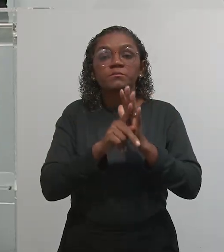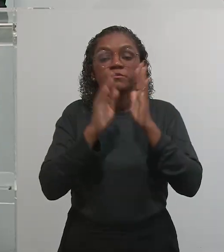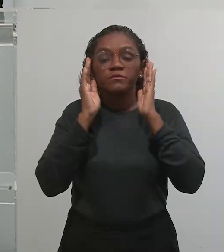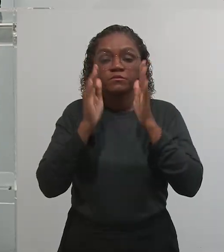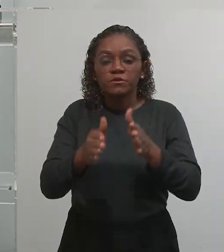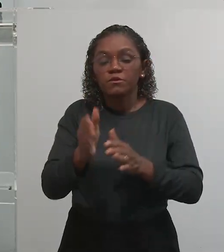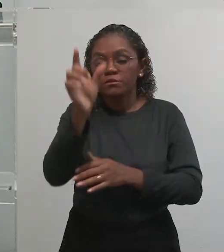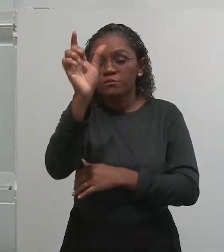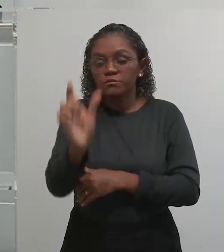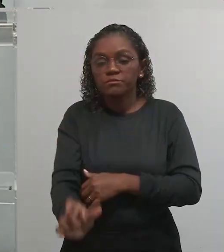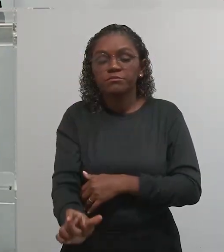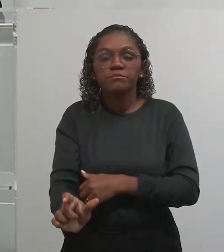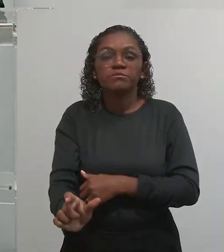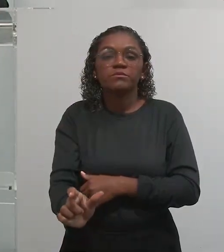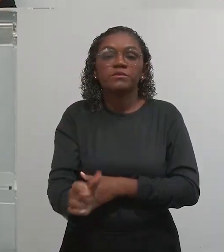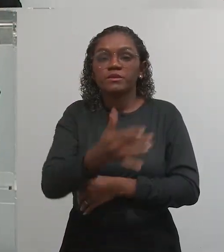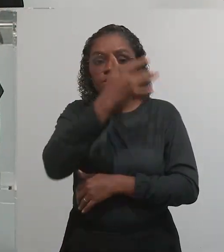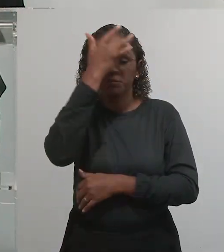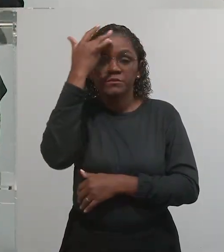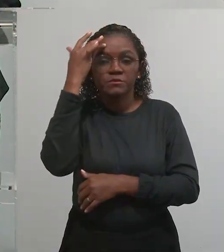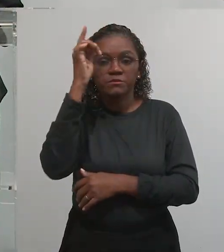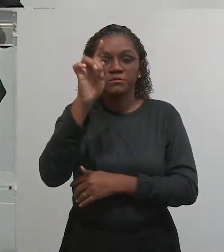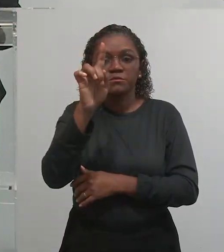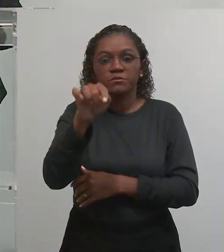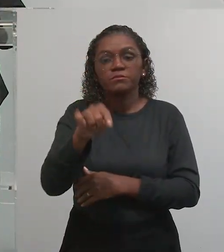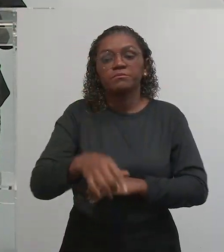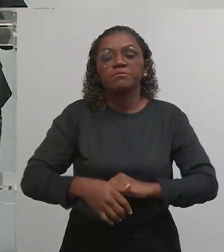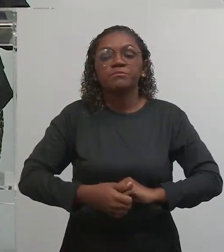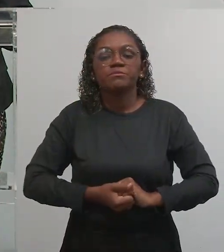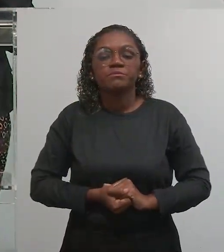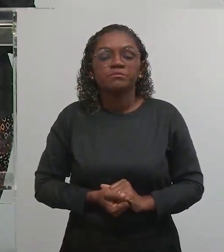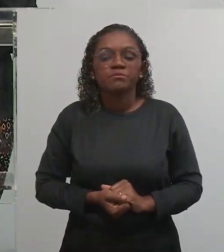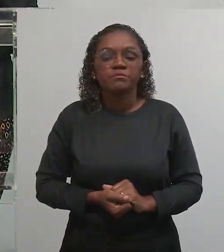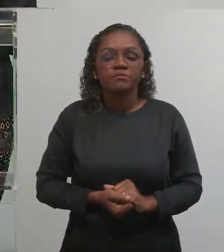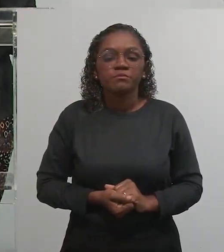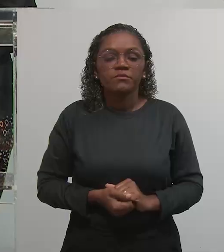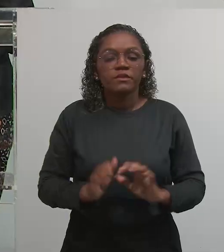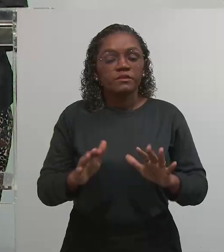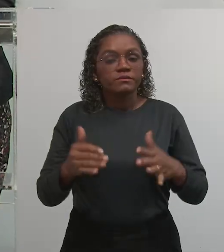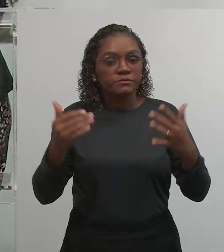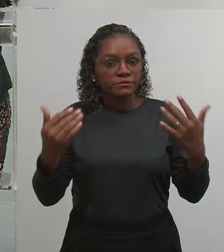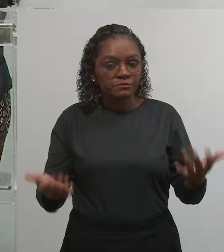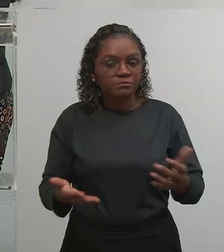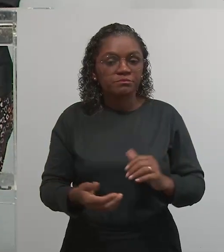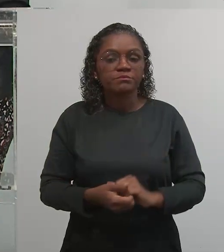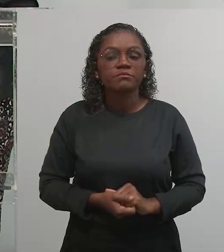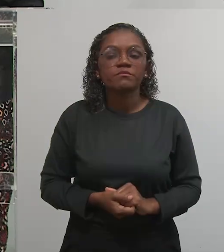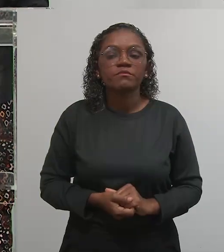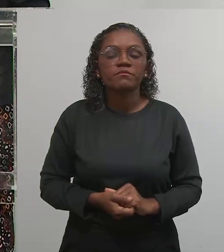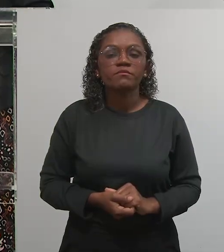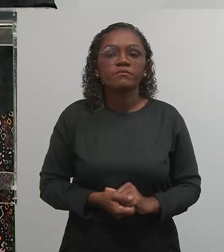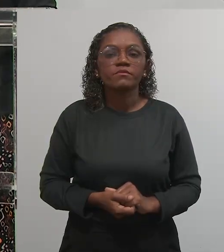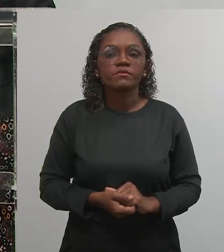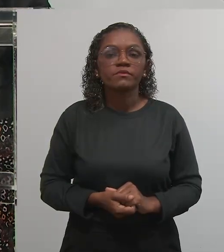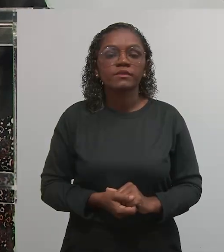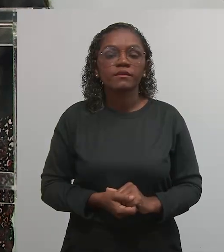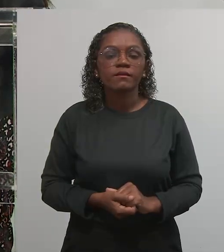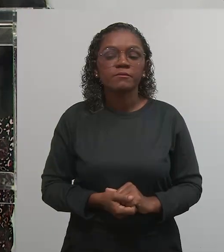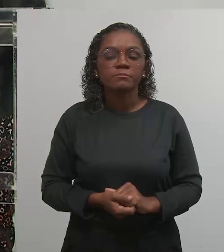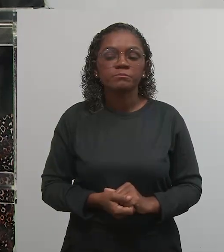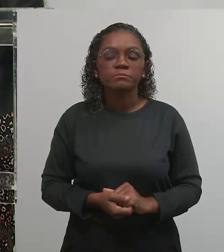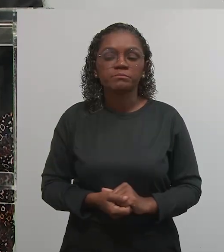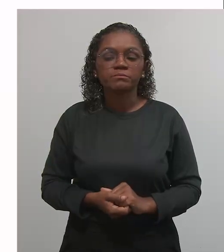indivíduo. Essa é uma herança da perspectiva idealista. Então, vamos conhecer mais um pouco sobre isso